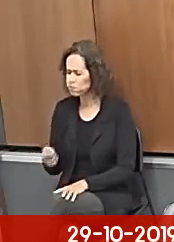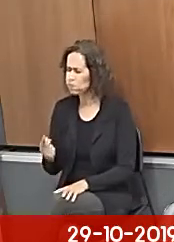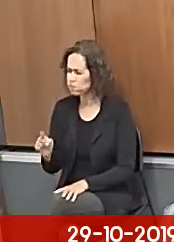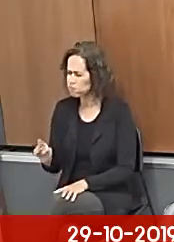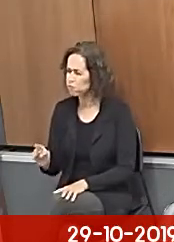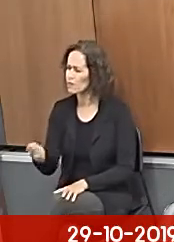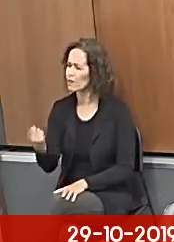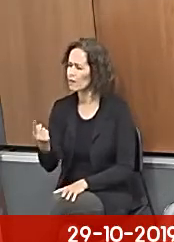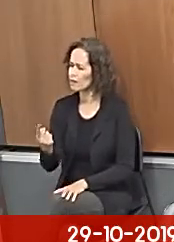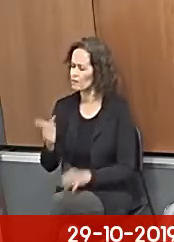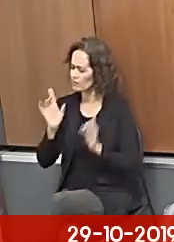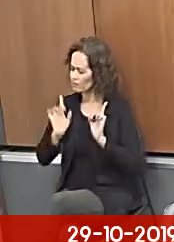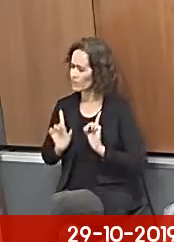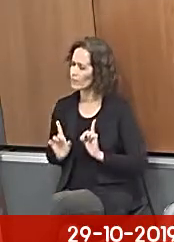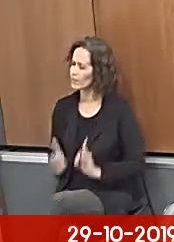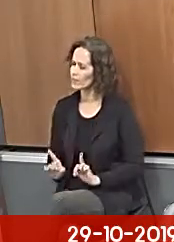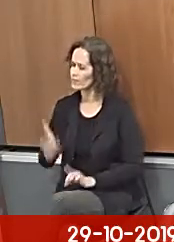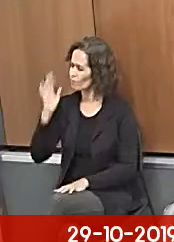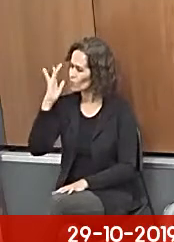aqui em Belo Horizonte.